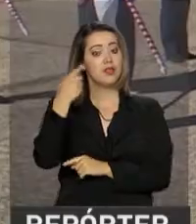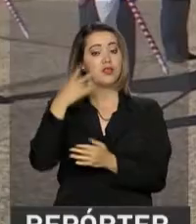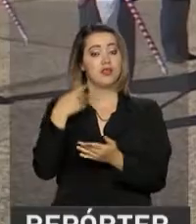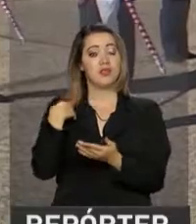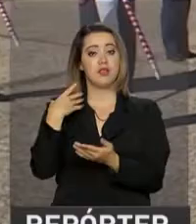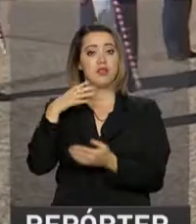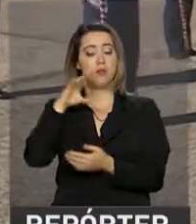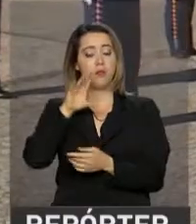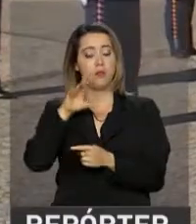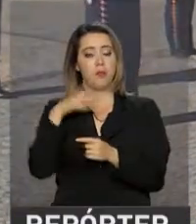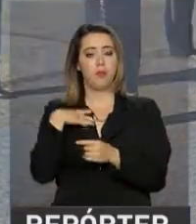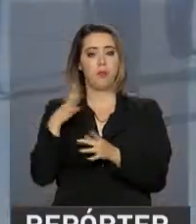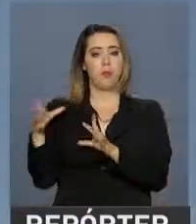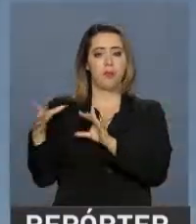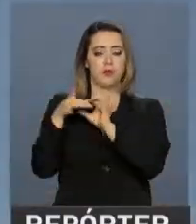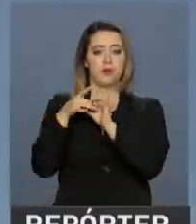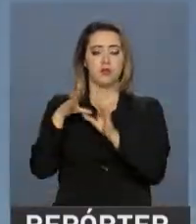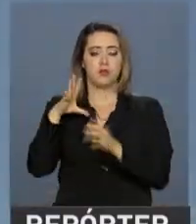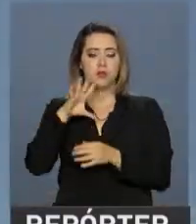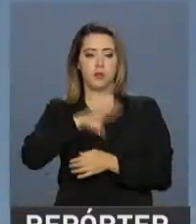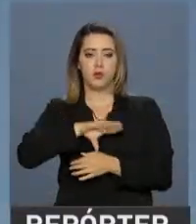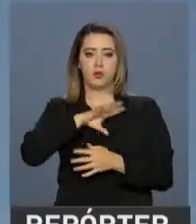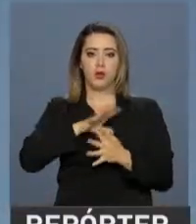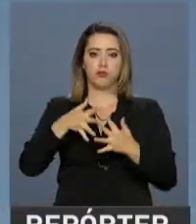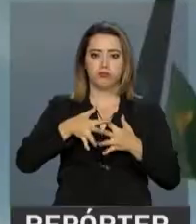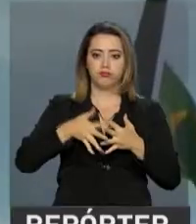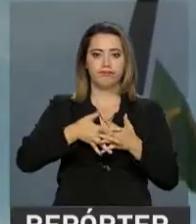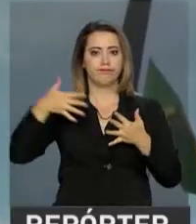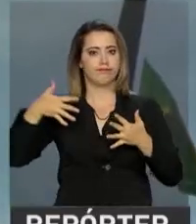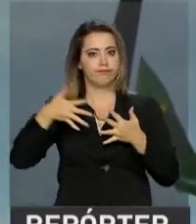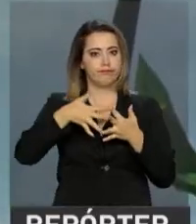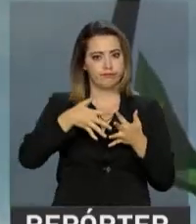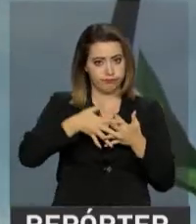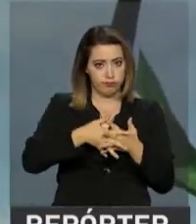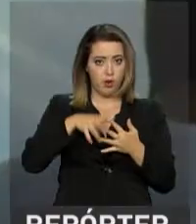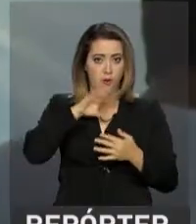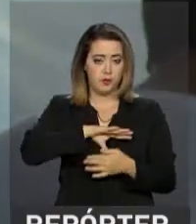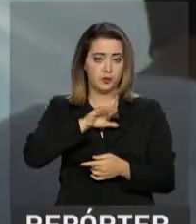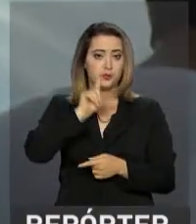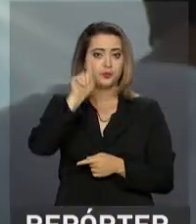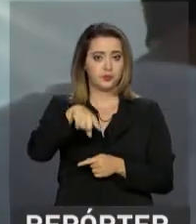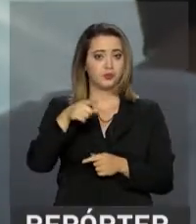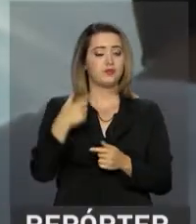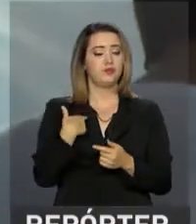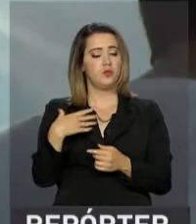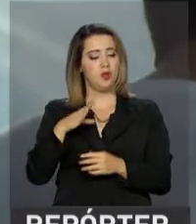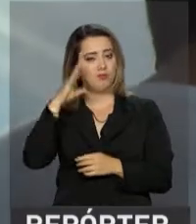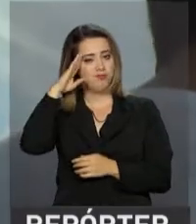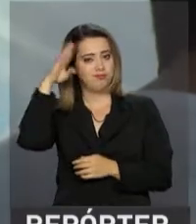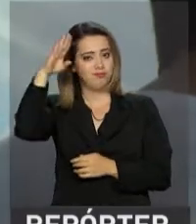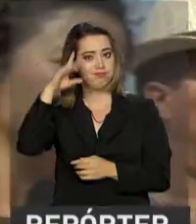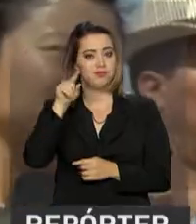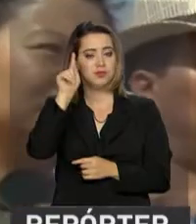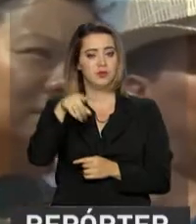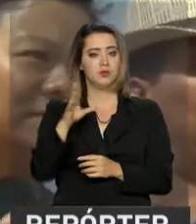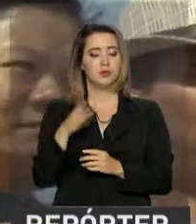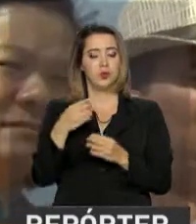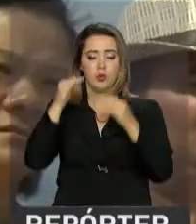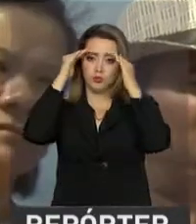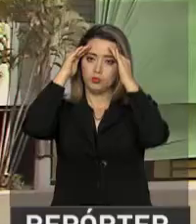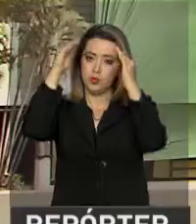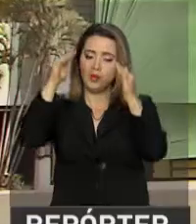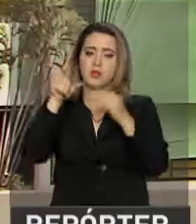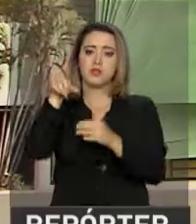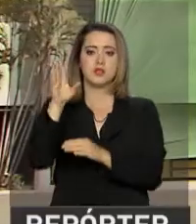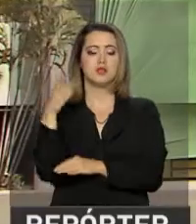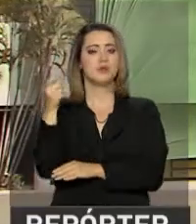Portugal. Acompanhar uma solenidade como a troca da bandeira é uma forma de exercer o civismo e o culto aos símbolos nacionais. A gente